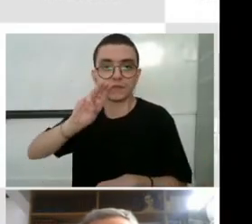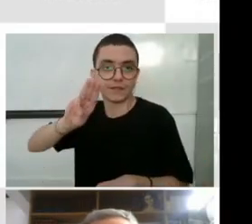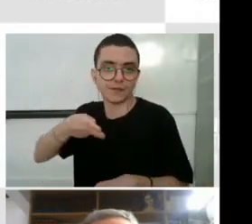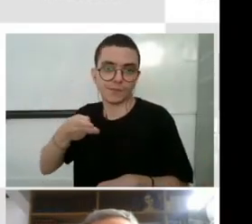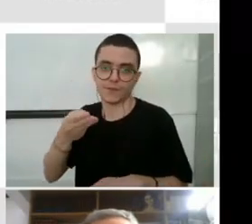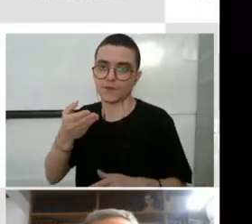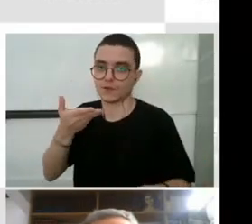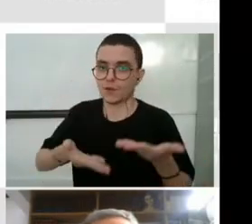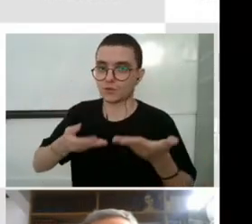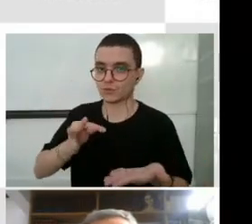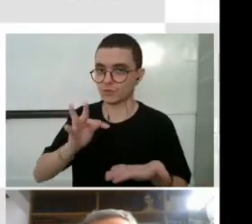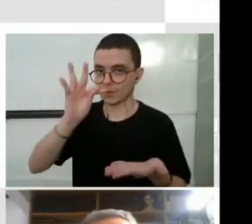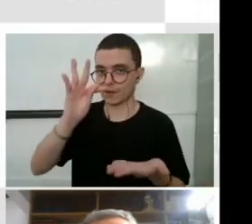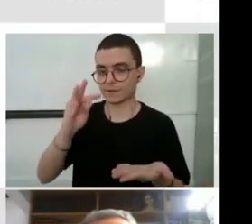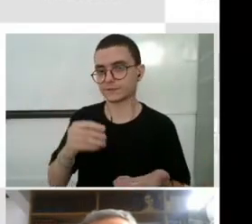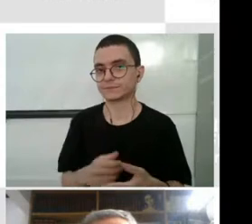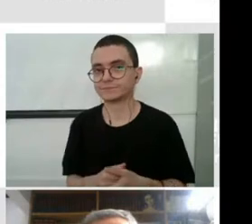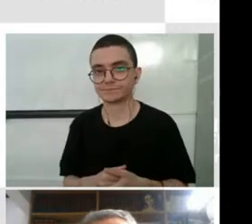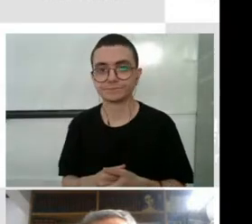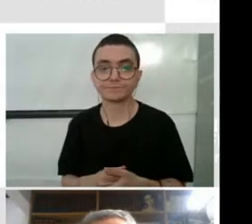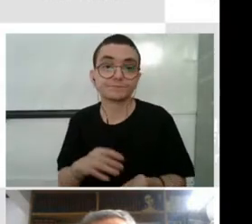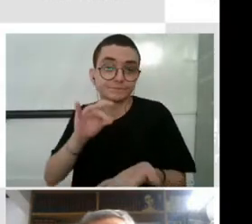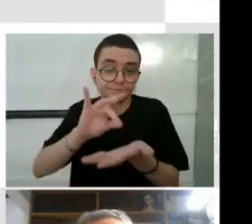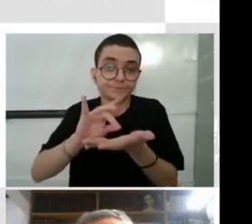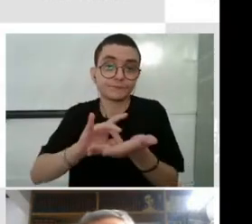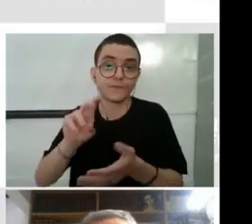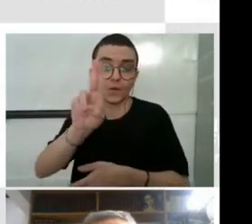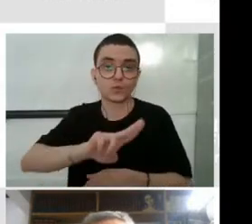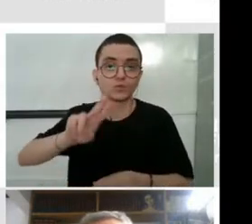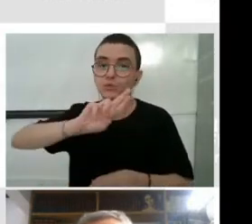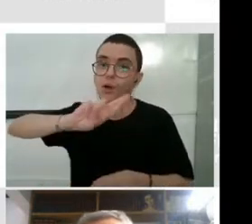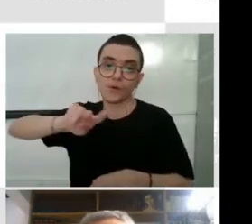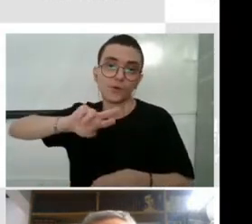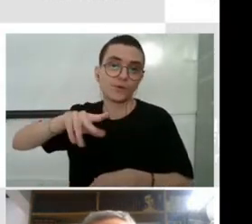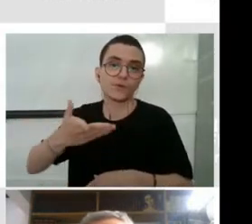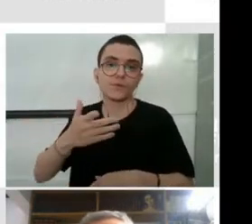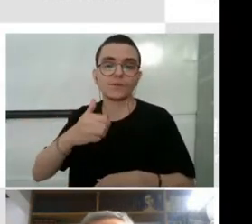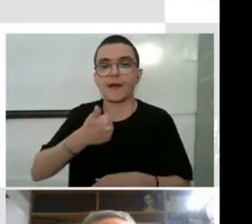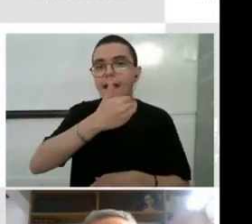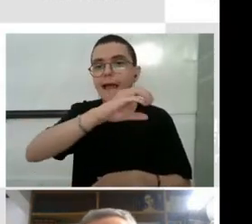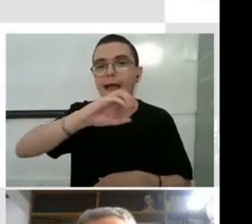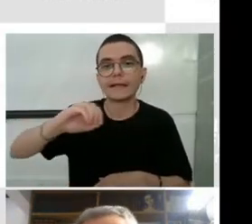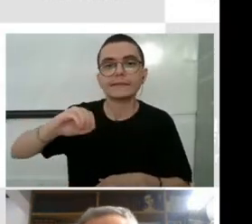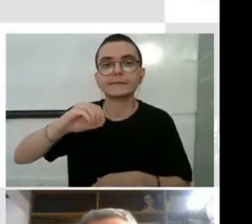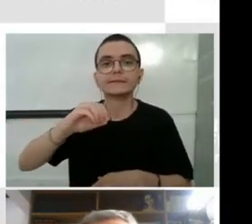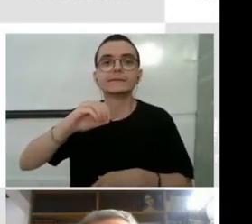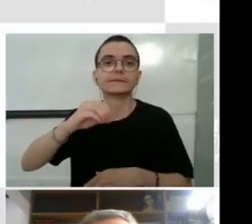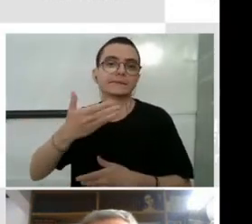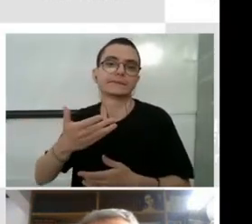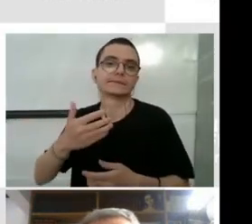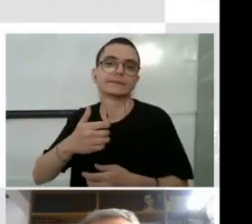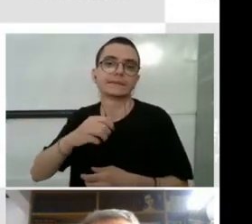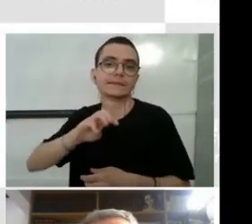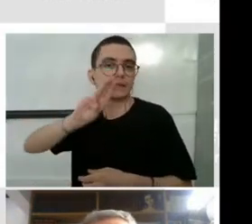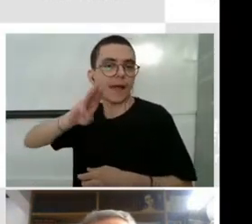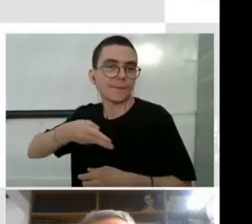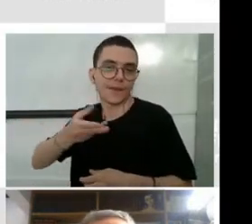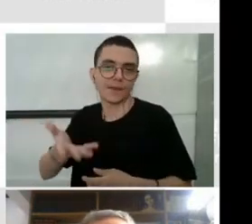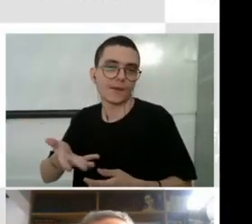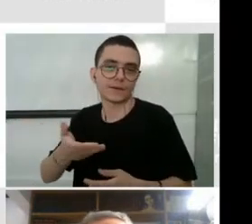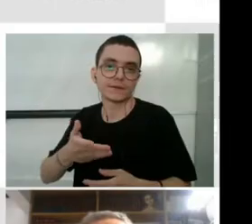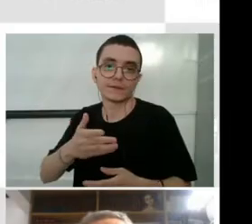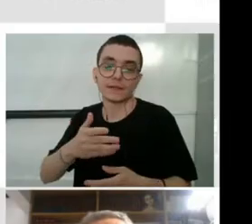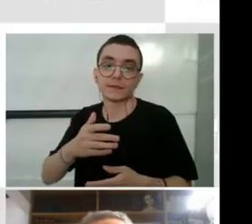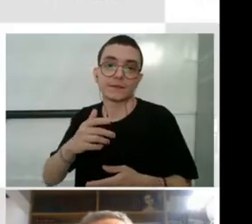Bom, na verdade, o consumo não é de 100 milhões de toneladas, é da ordem de 13 bilhões de toneladas, né, que nós